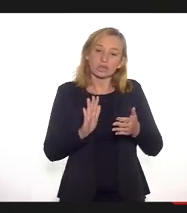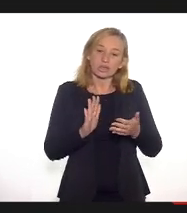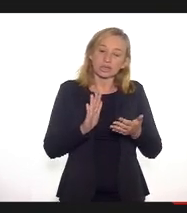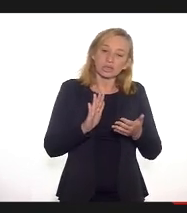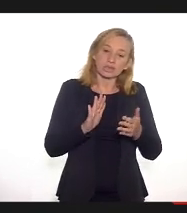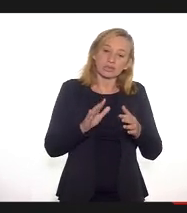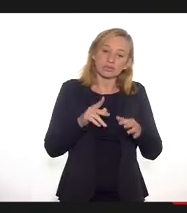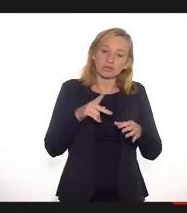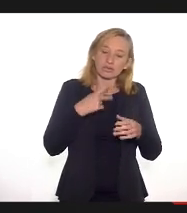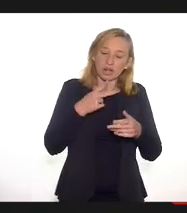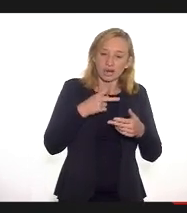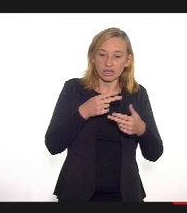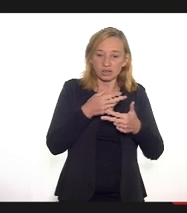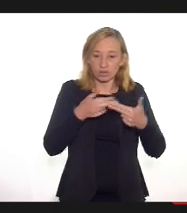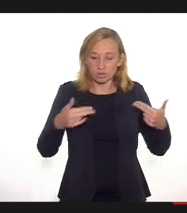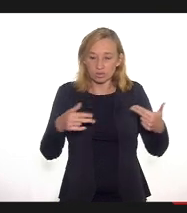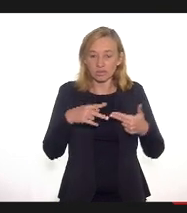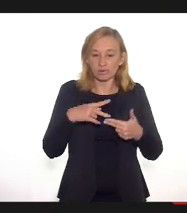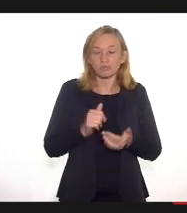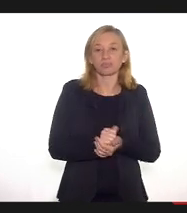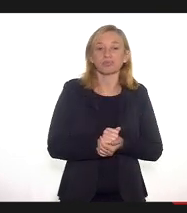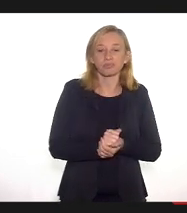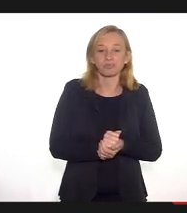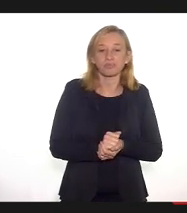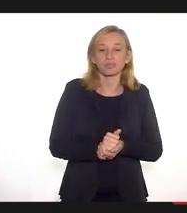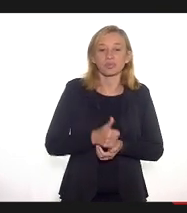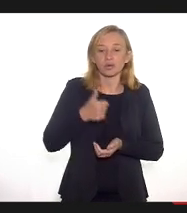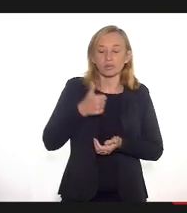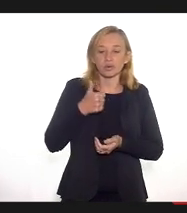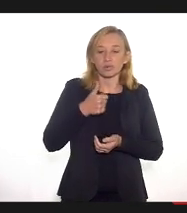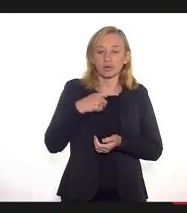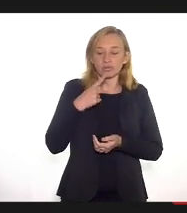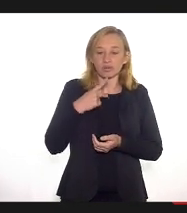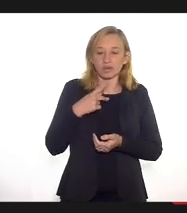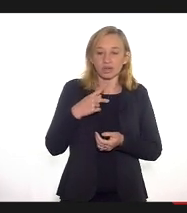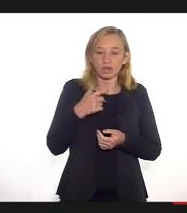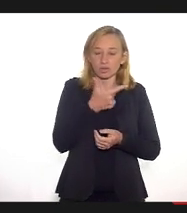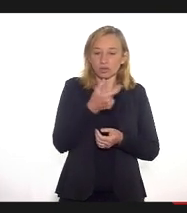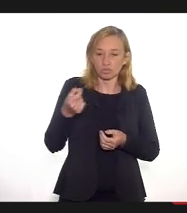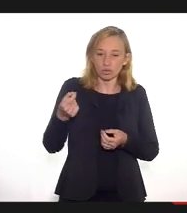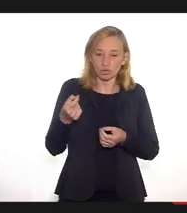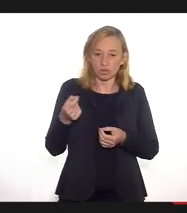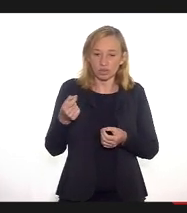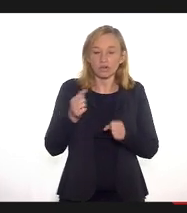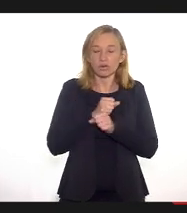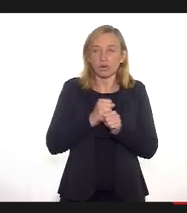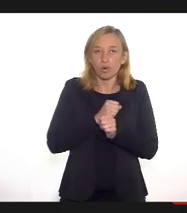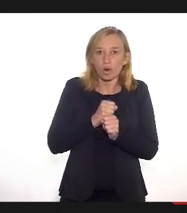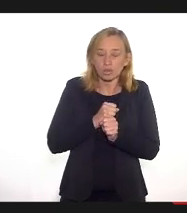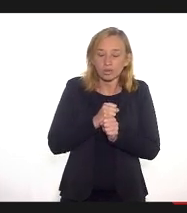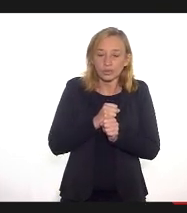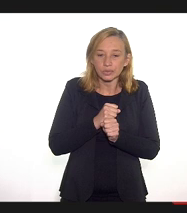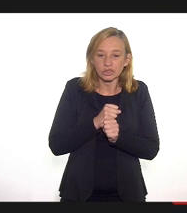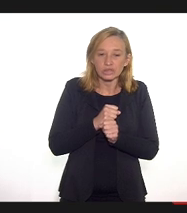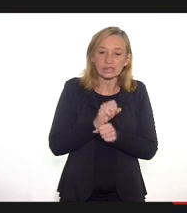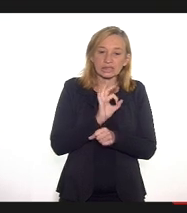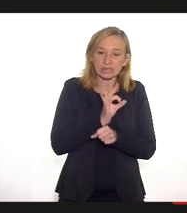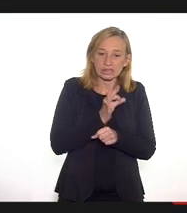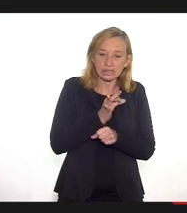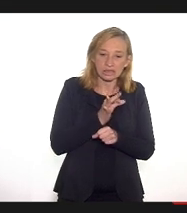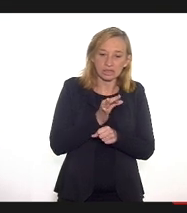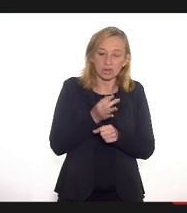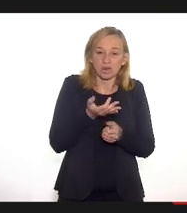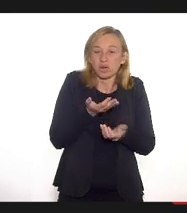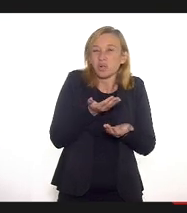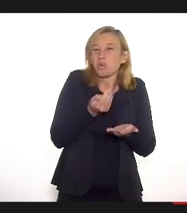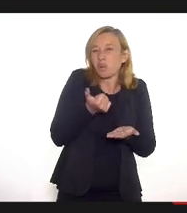para tratar. Primeiro, fazer um breve balanço de 2020, né, que foi um ano praticamente quase que